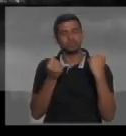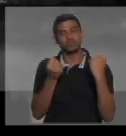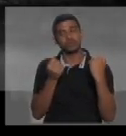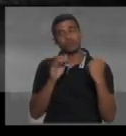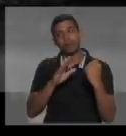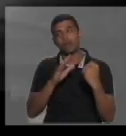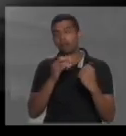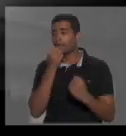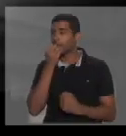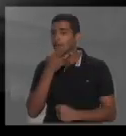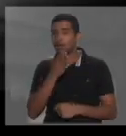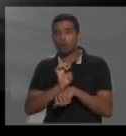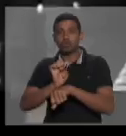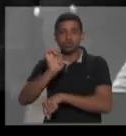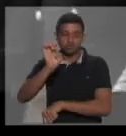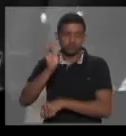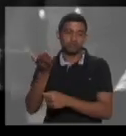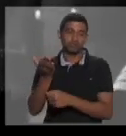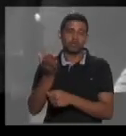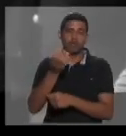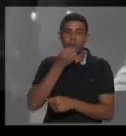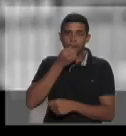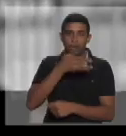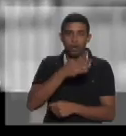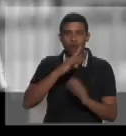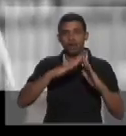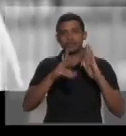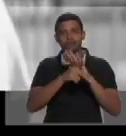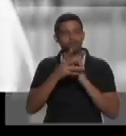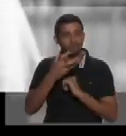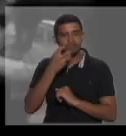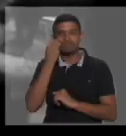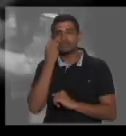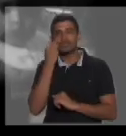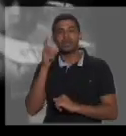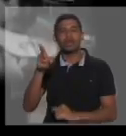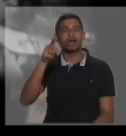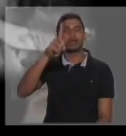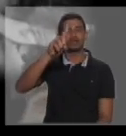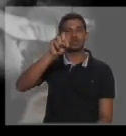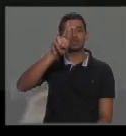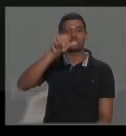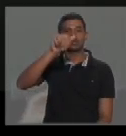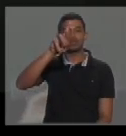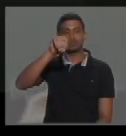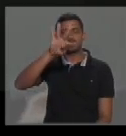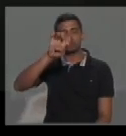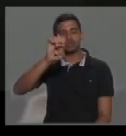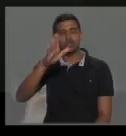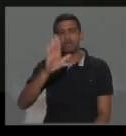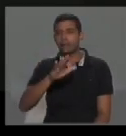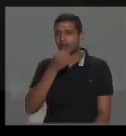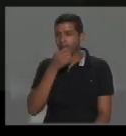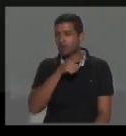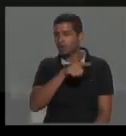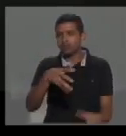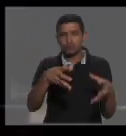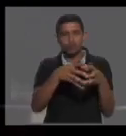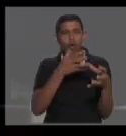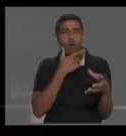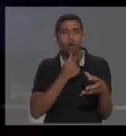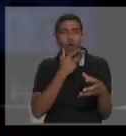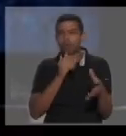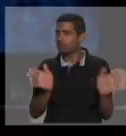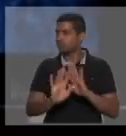fortes? É. O que era bom para o Estado, o que era bom para o orfanato Romão de Matos Duarte, por que não haveria de ser bom também para os